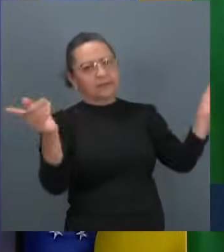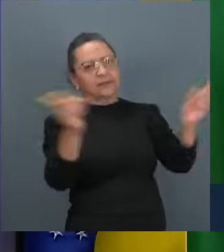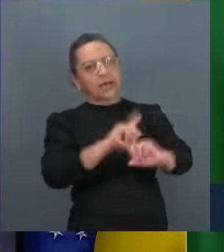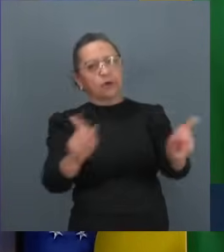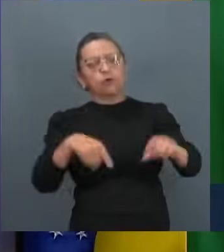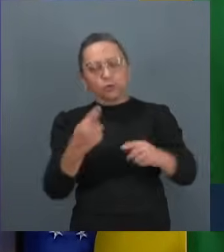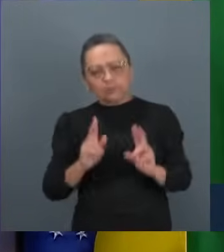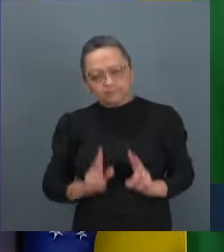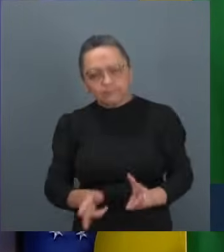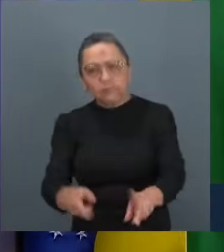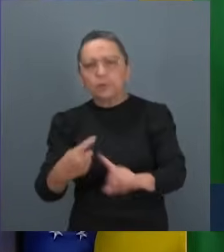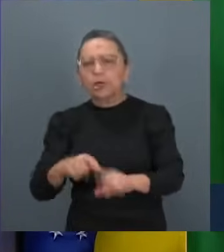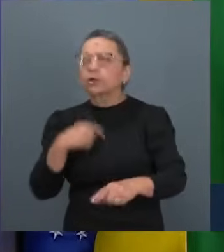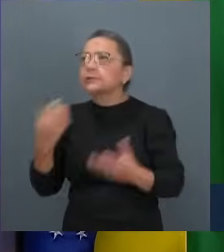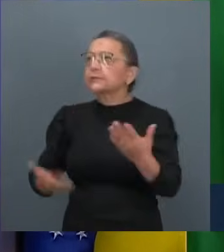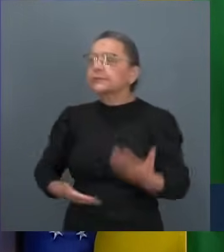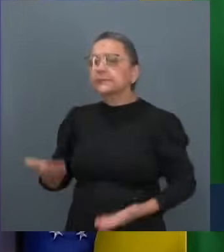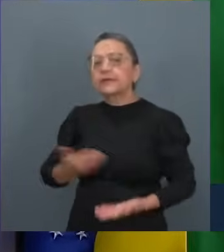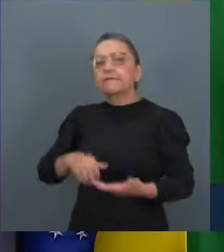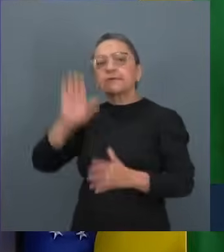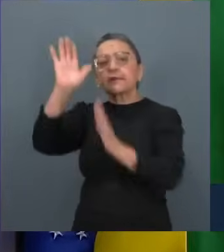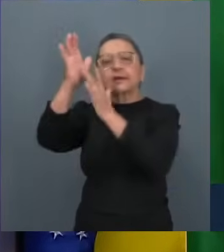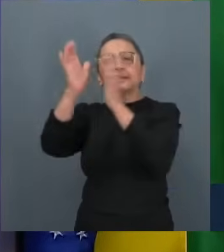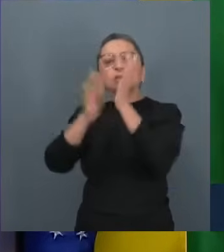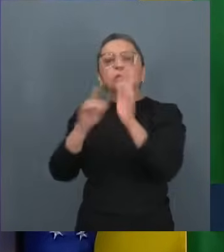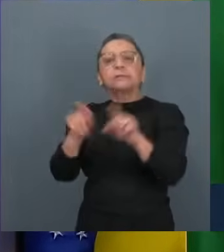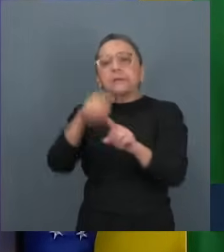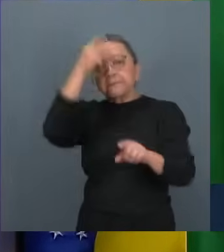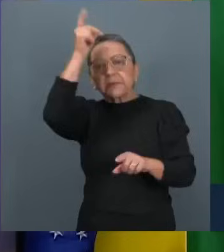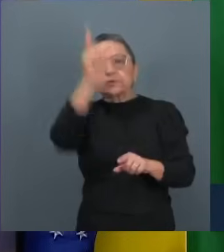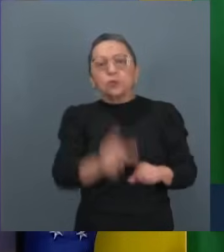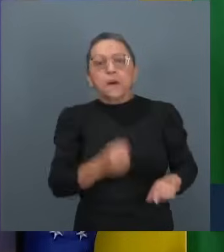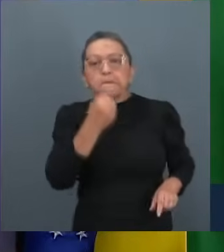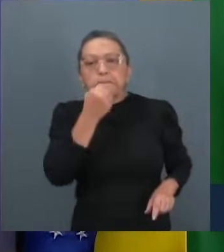das pessoas de boa vontade dessa nação,